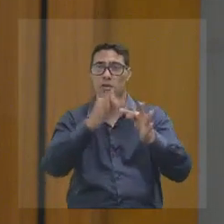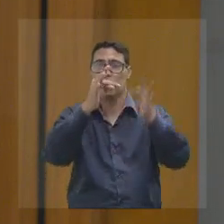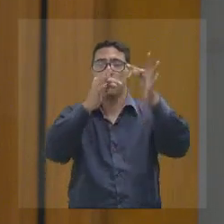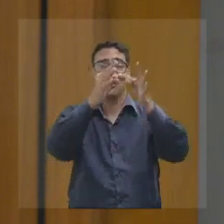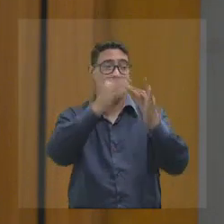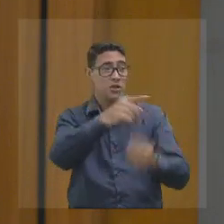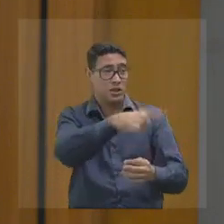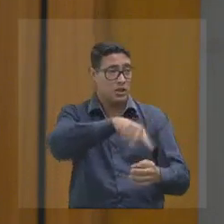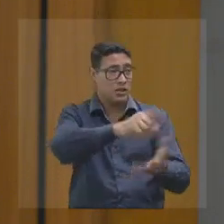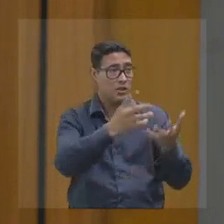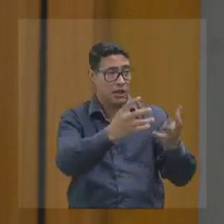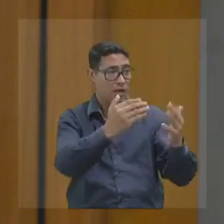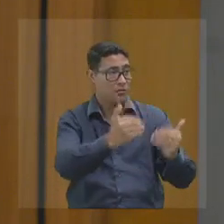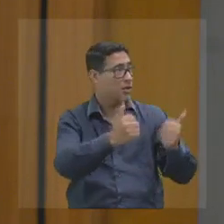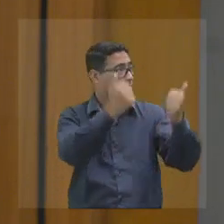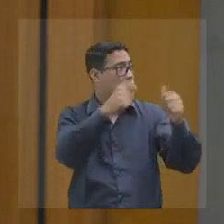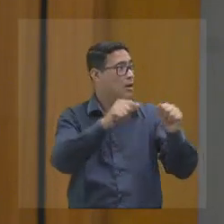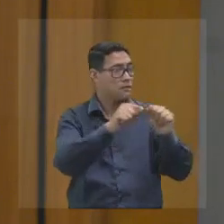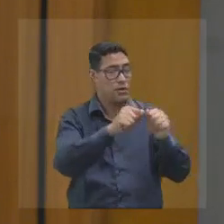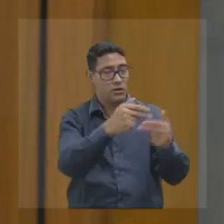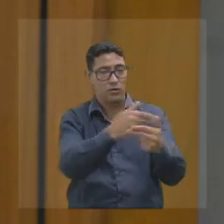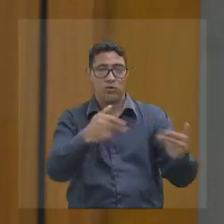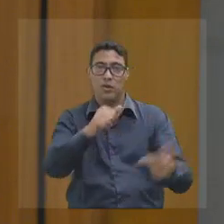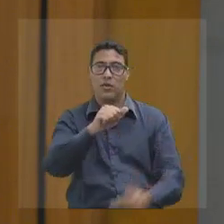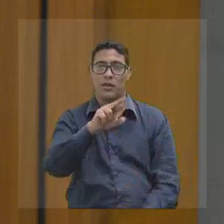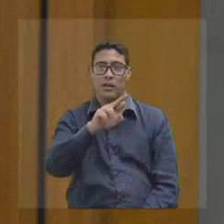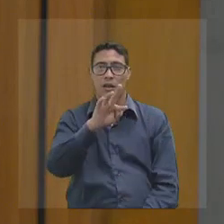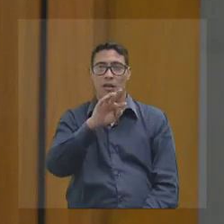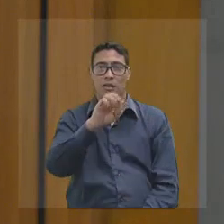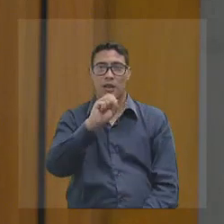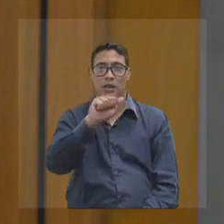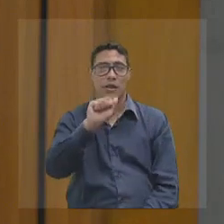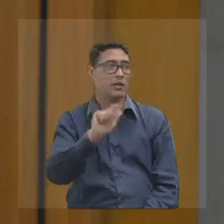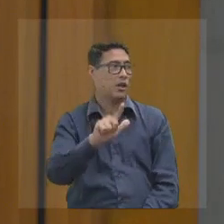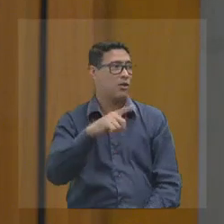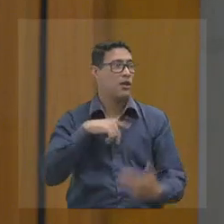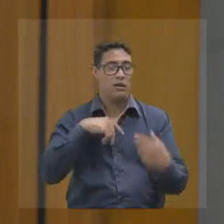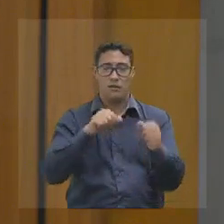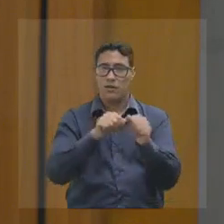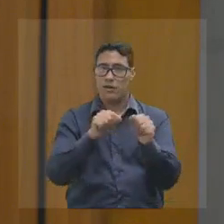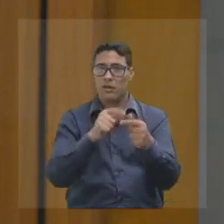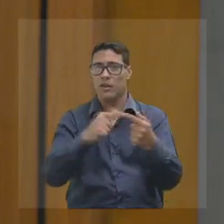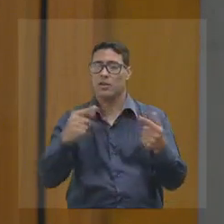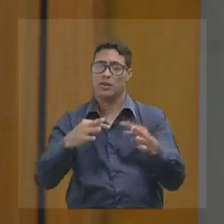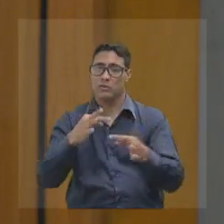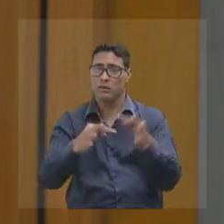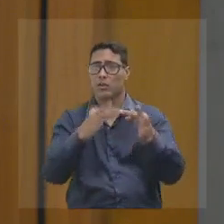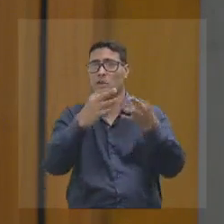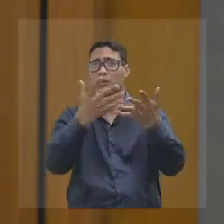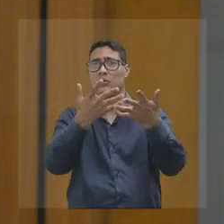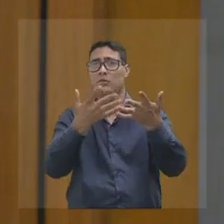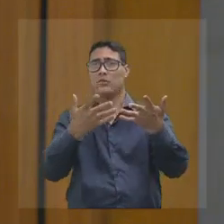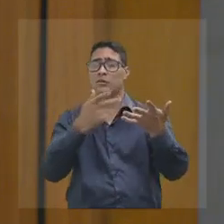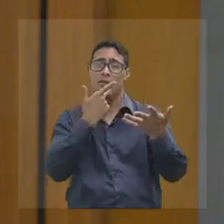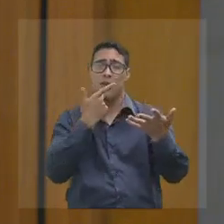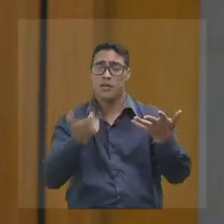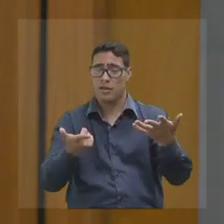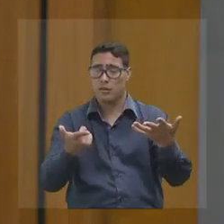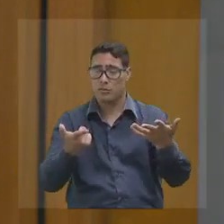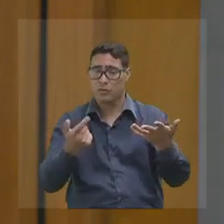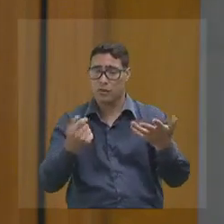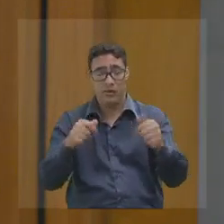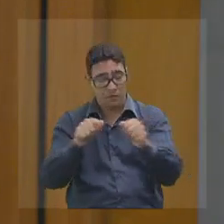fazendo de forma artesanal sem investir em tecnologia eu peguei o relatório da sã que o ministério público contratou a empresa alemã